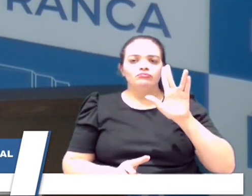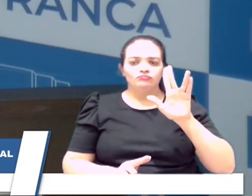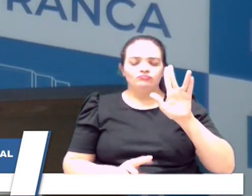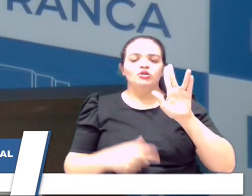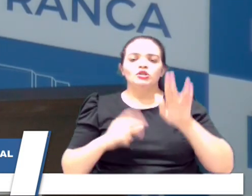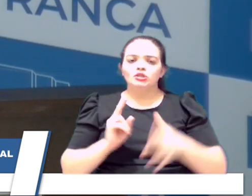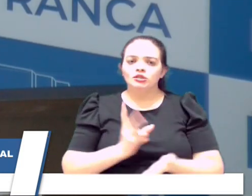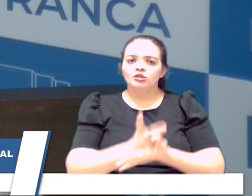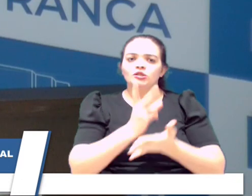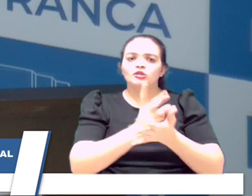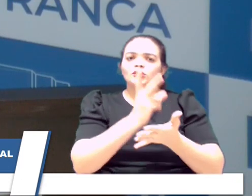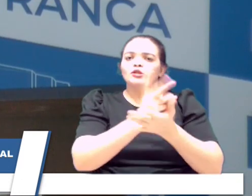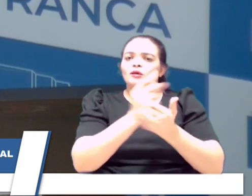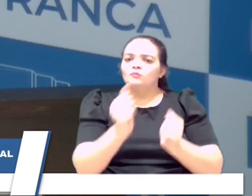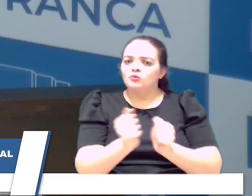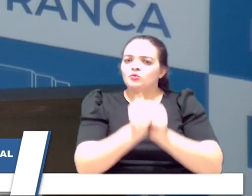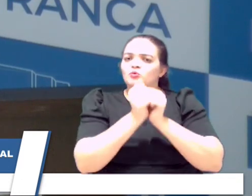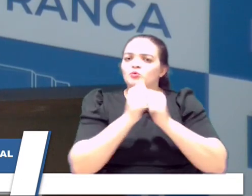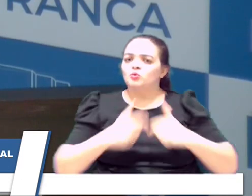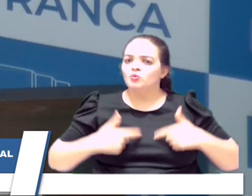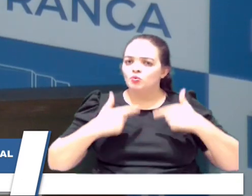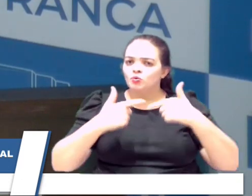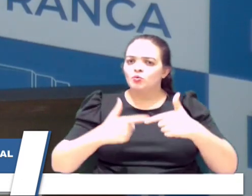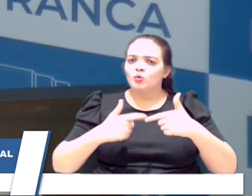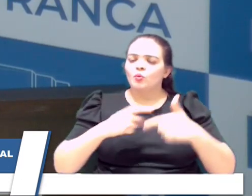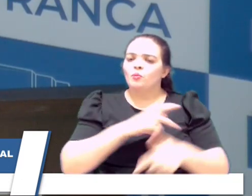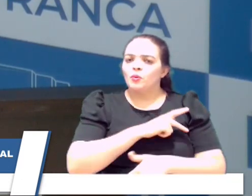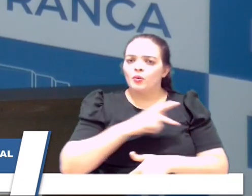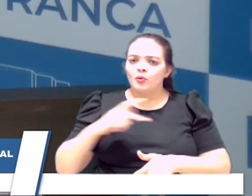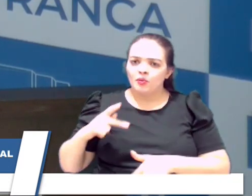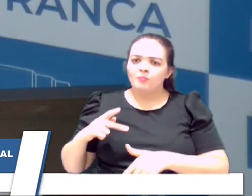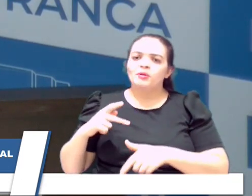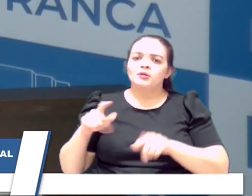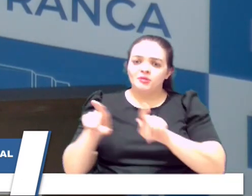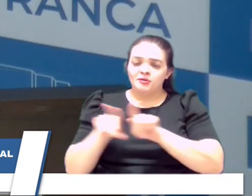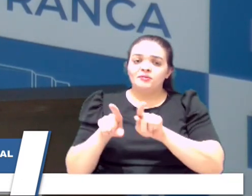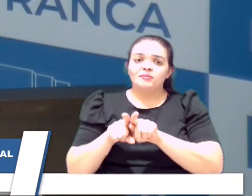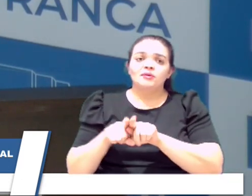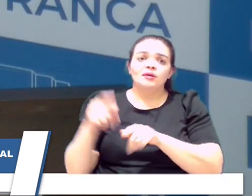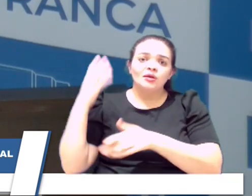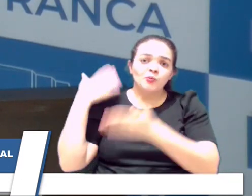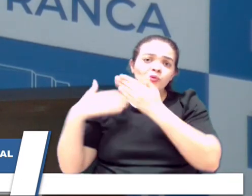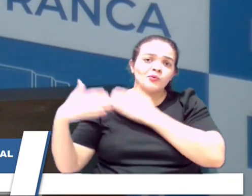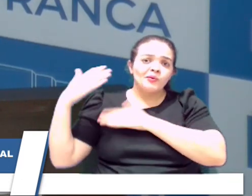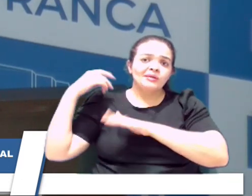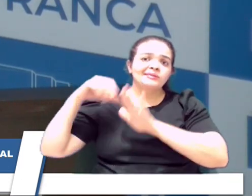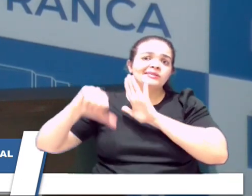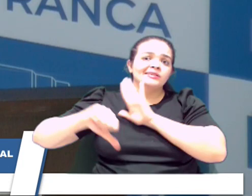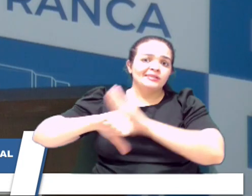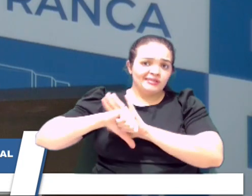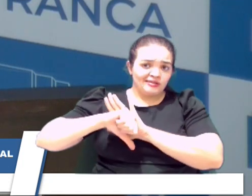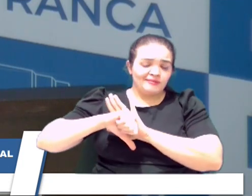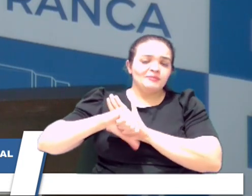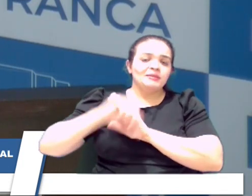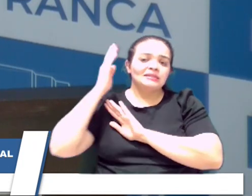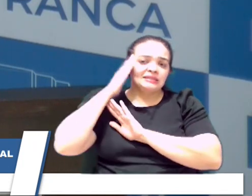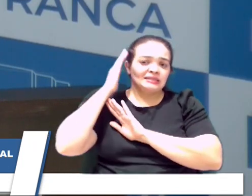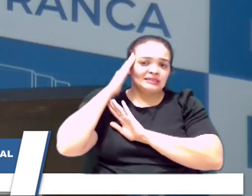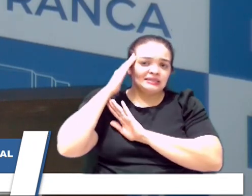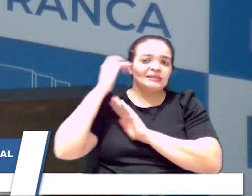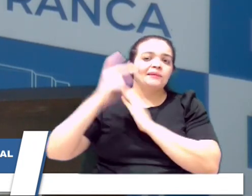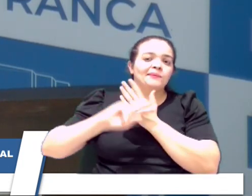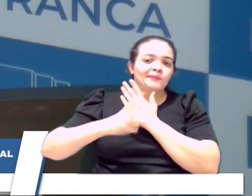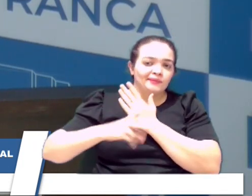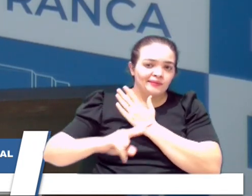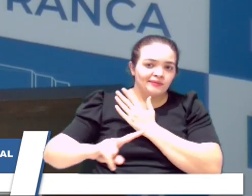sempre esteve nessa luta, como a nossa presidente falou, até mesmo quando ela era criminalizada. E a gente sabe os resquícios disso até hoje. Então,